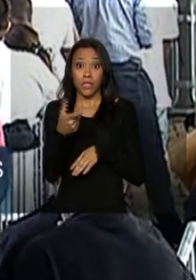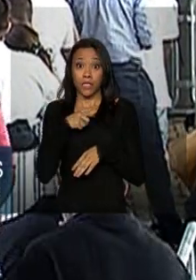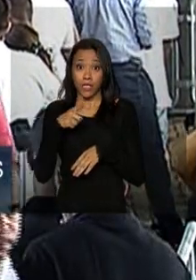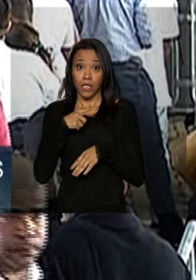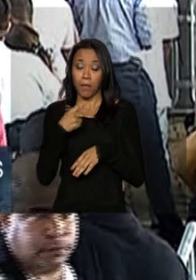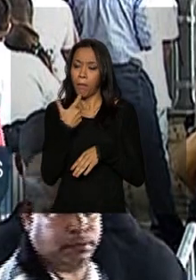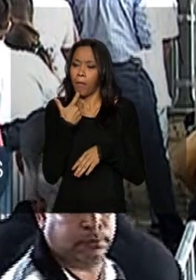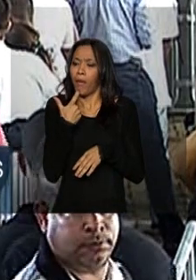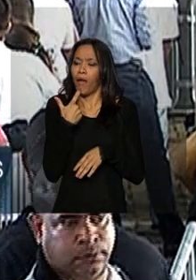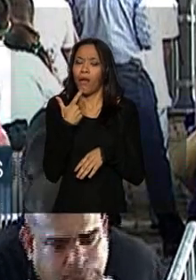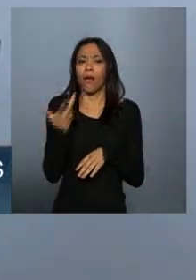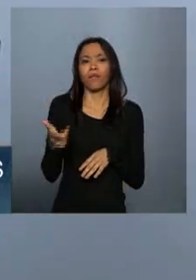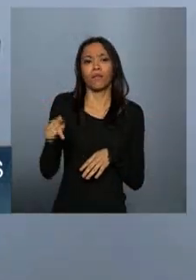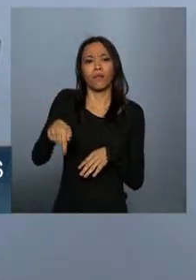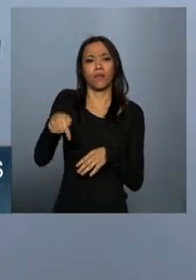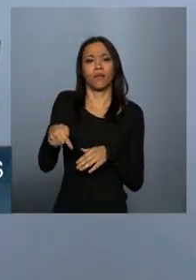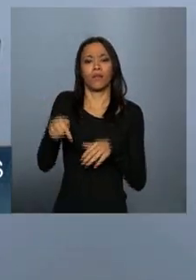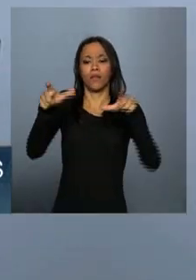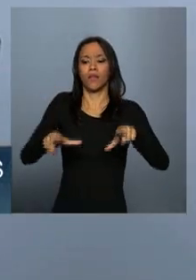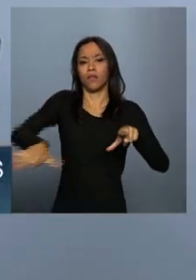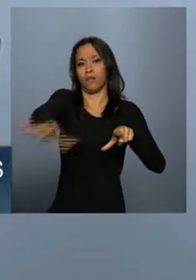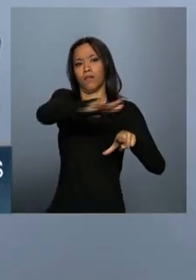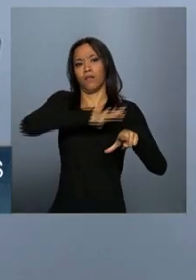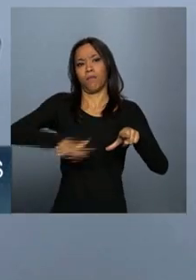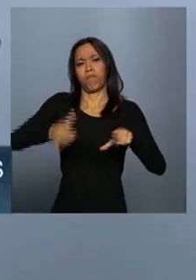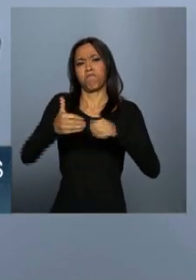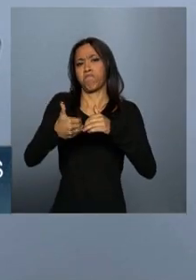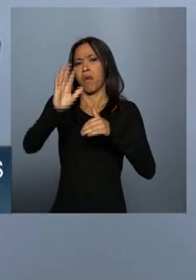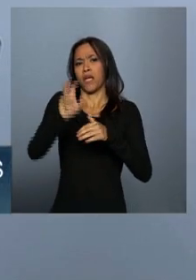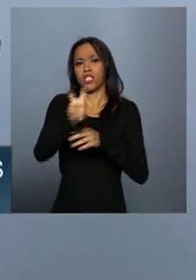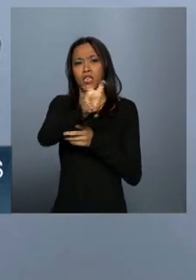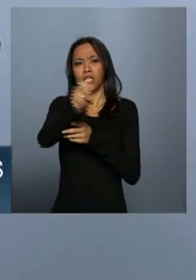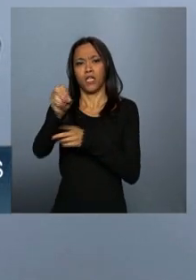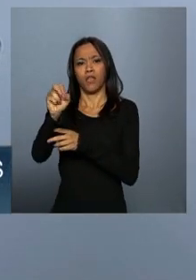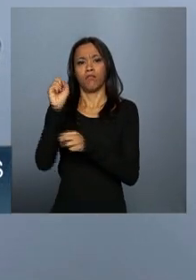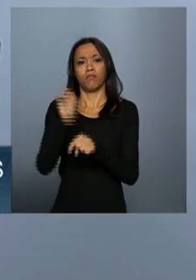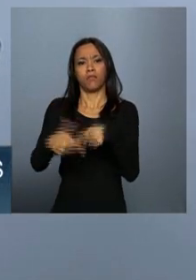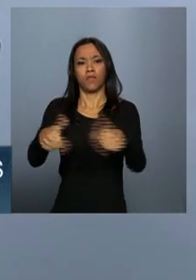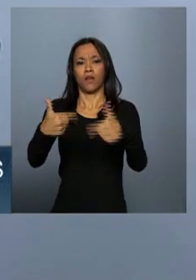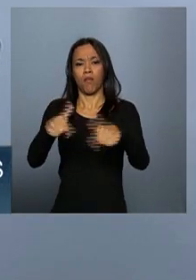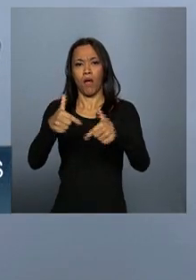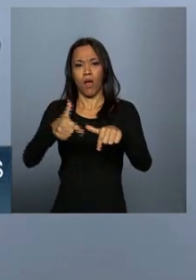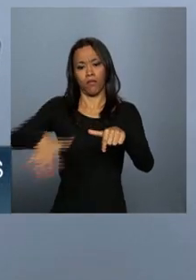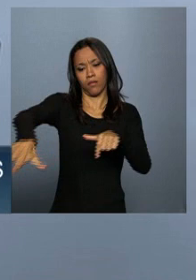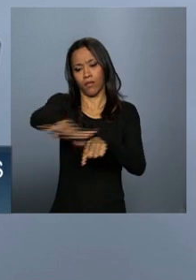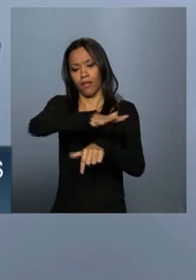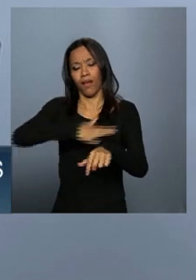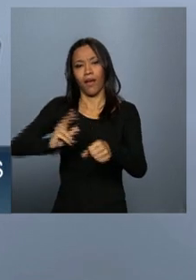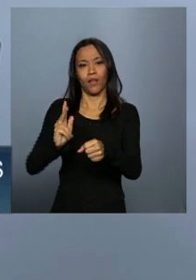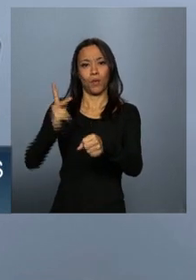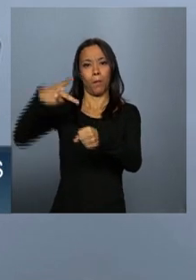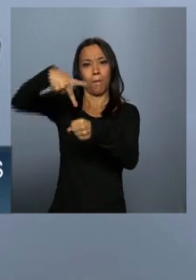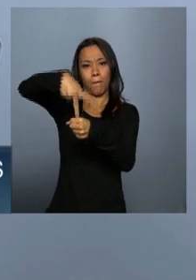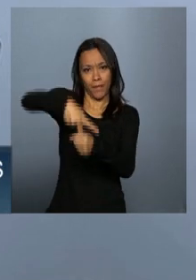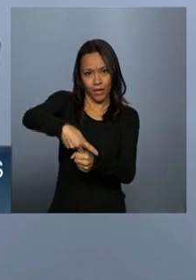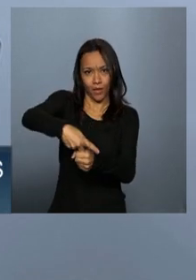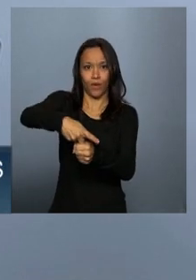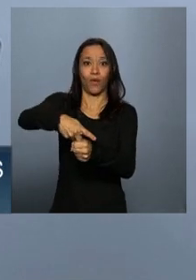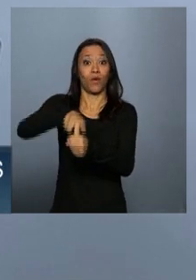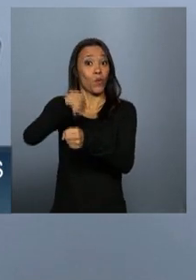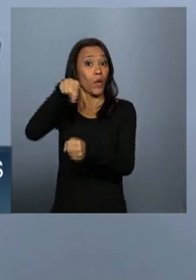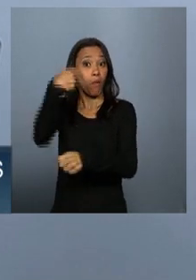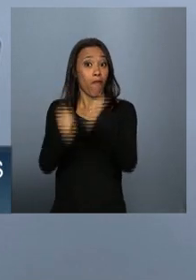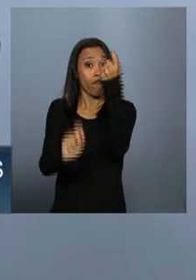Santos, vizinho aqui, mais de 500 empregos diretos na indústria do petróleo, uma fábrica dos